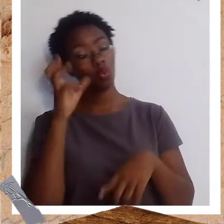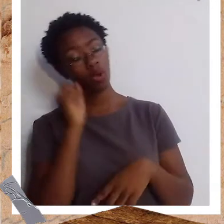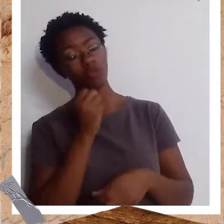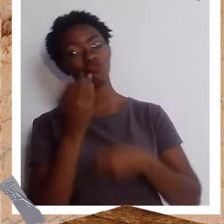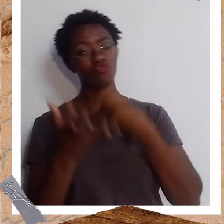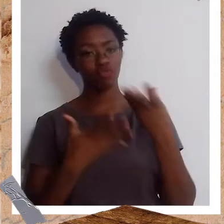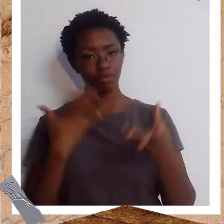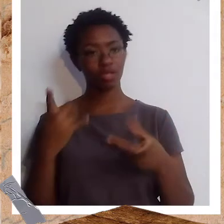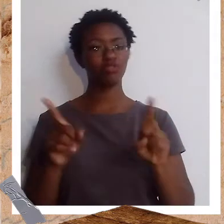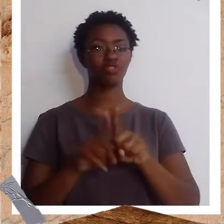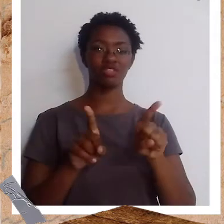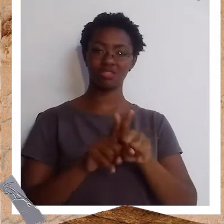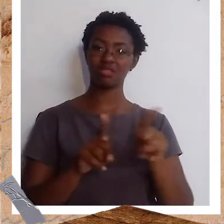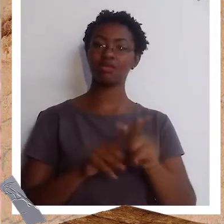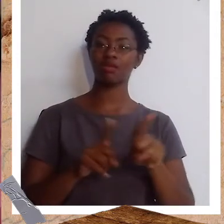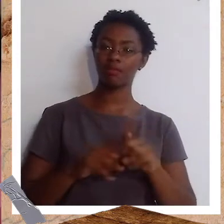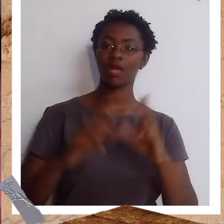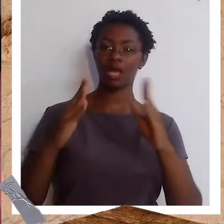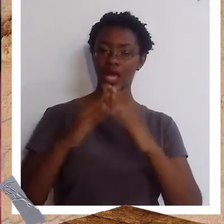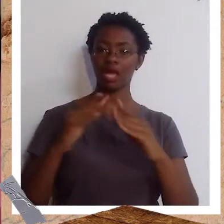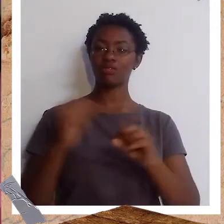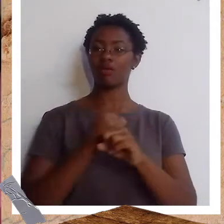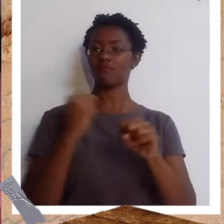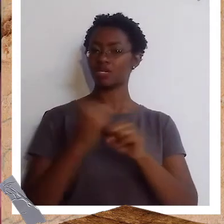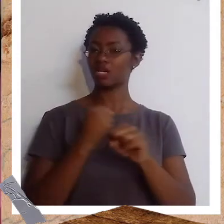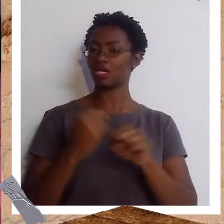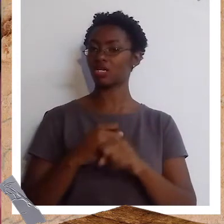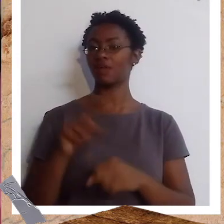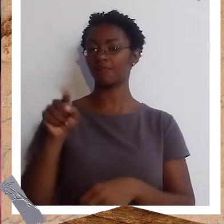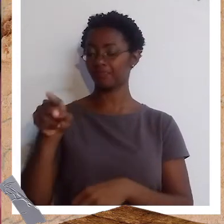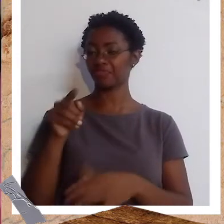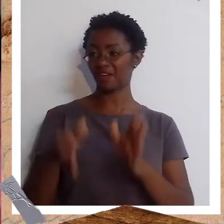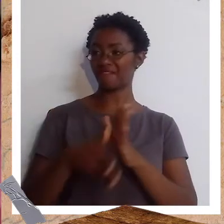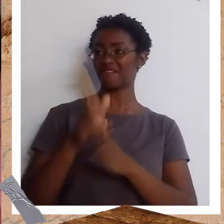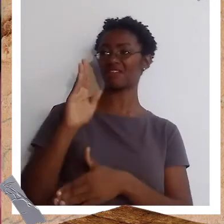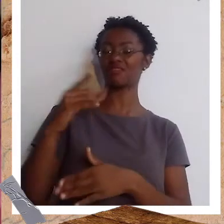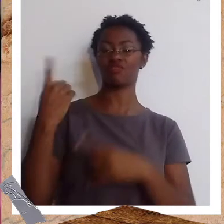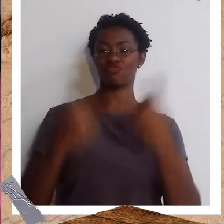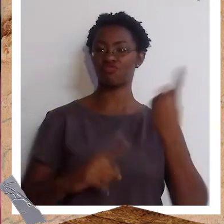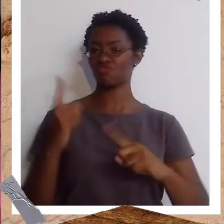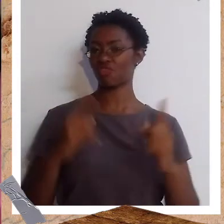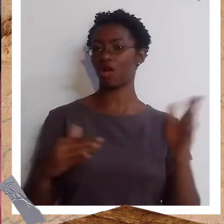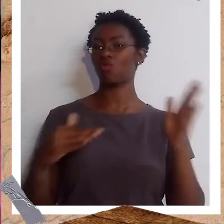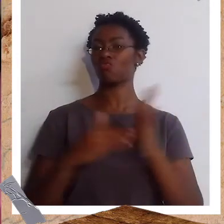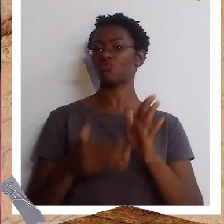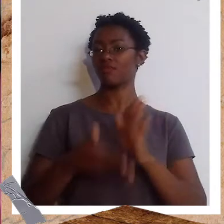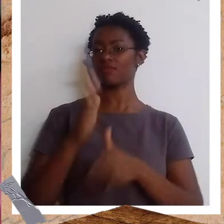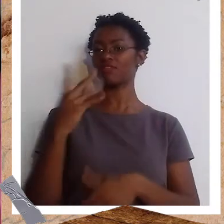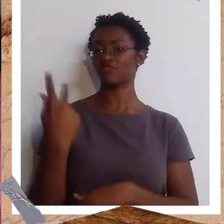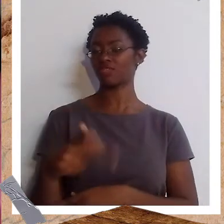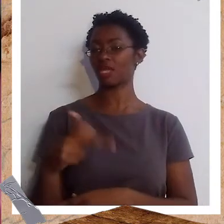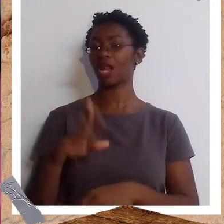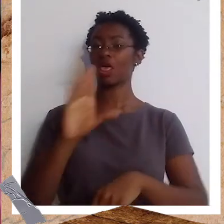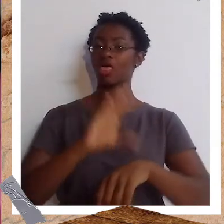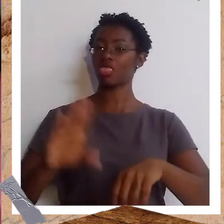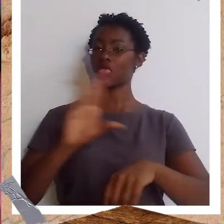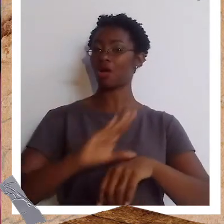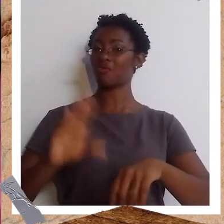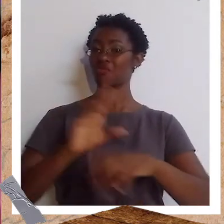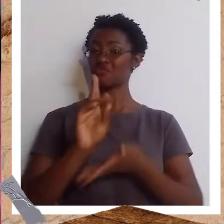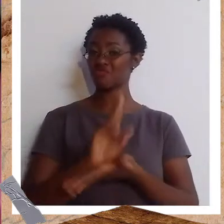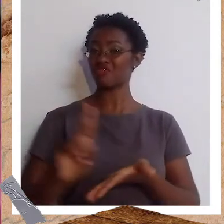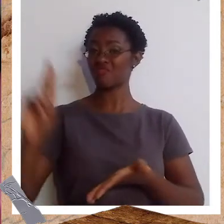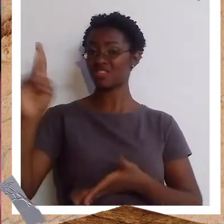também foi traduzida ao espanhol. E depois, essa última viagem dela ao Chile, a última viagem internacional, ela vai dar um curso numa universidade chilena,